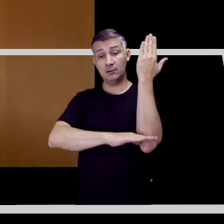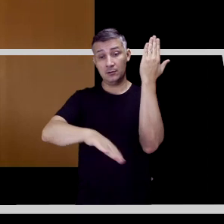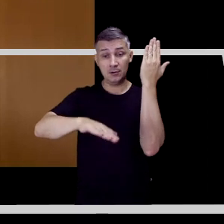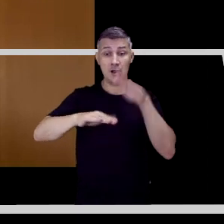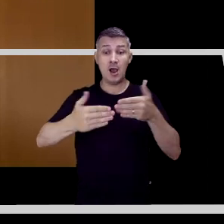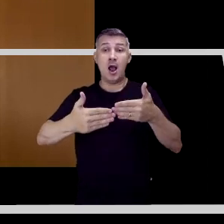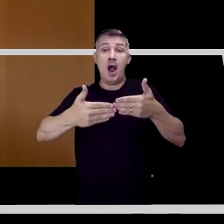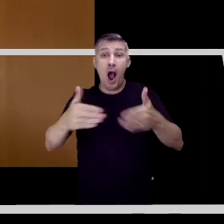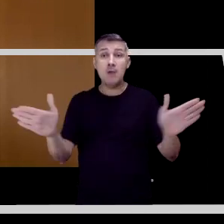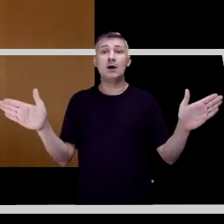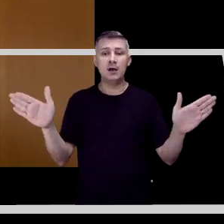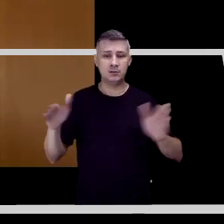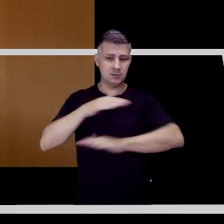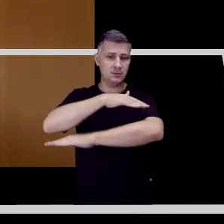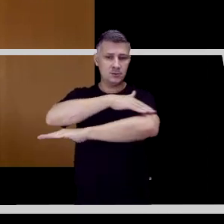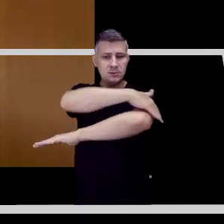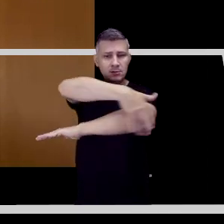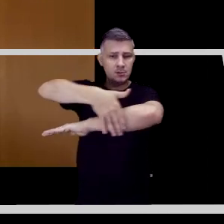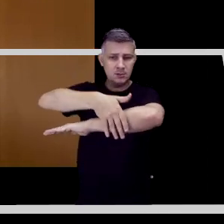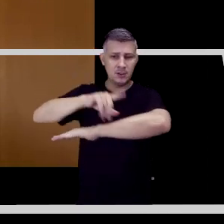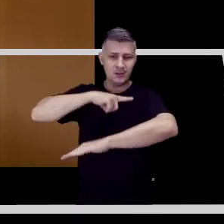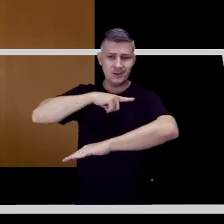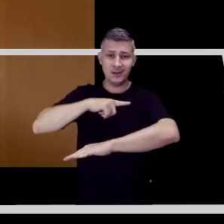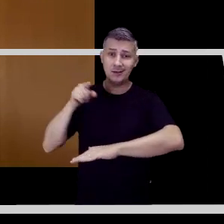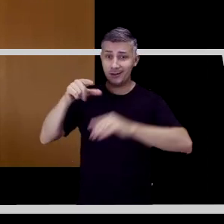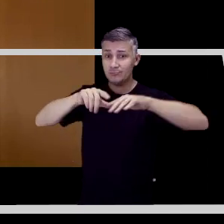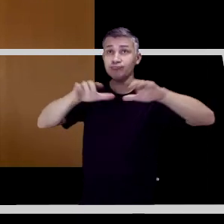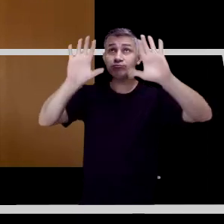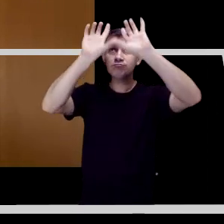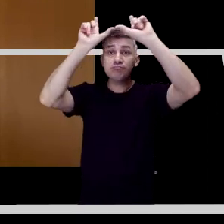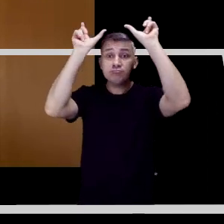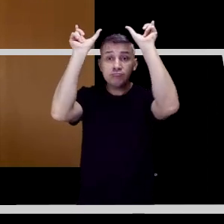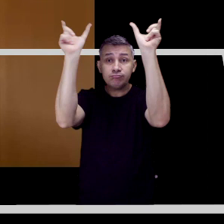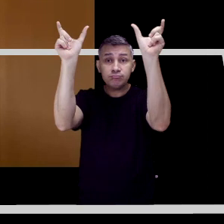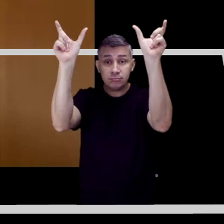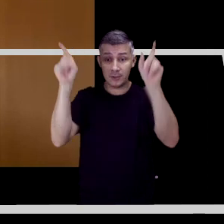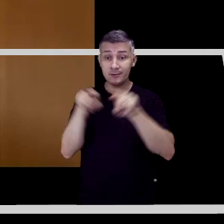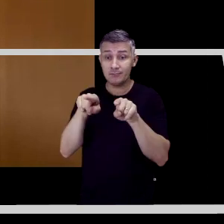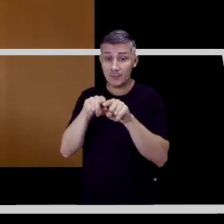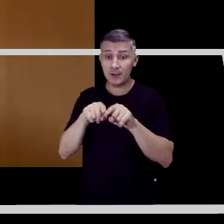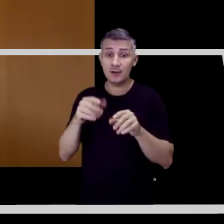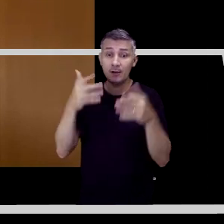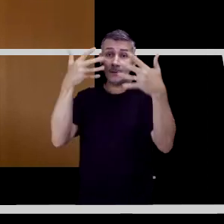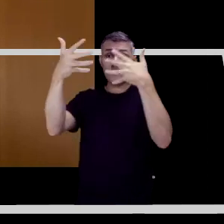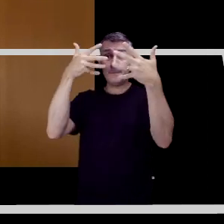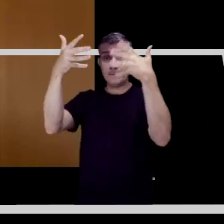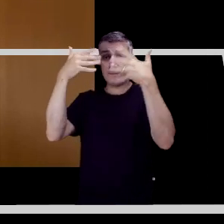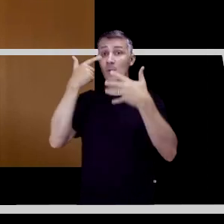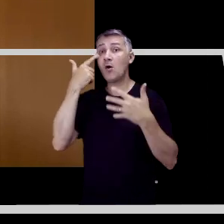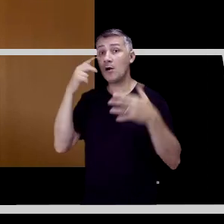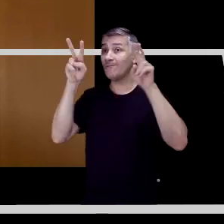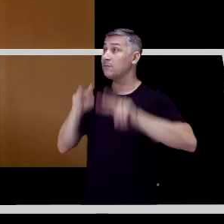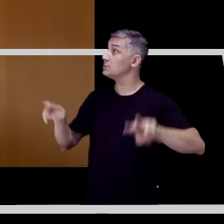térreo aberto, essa esquina com esse espelho d'água, o brise em si como ferramenta de filtro